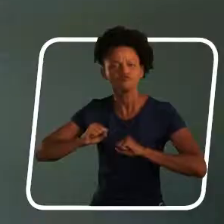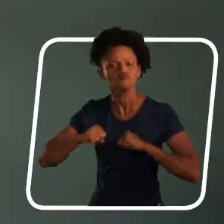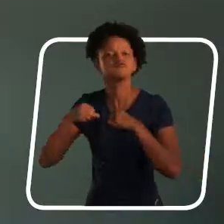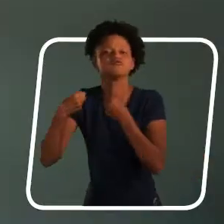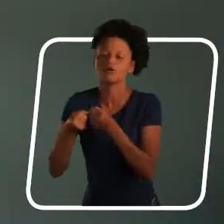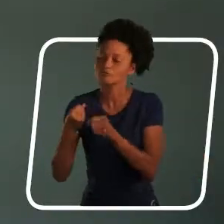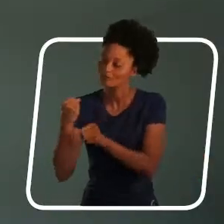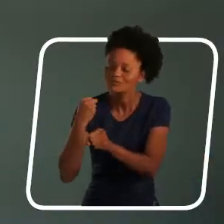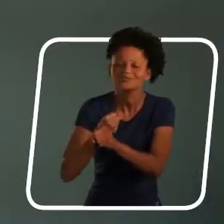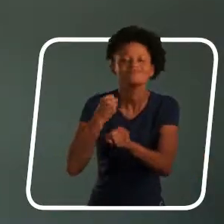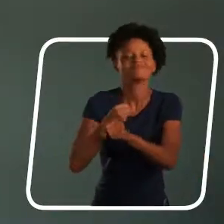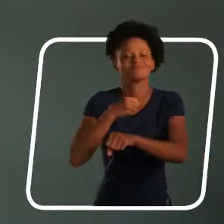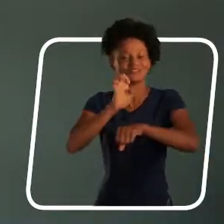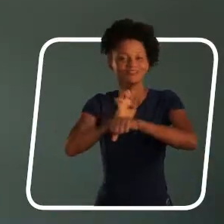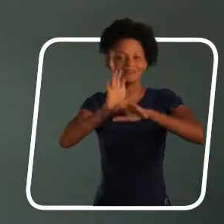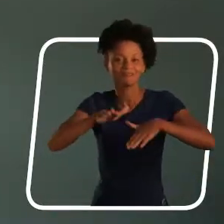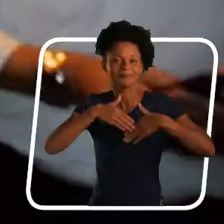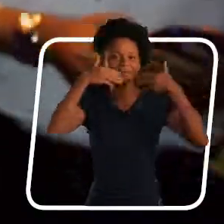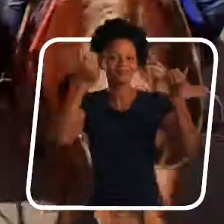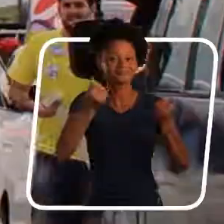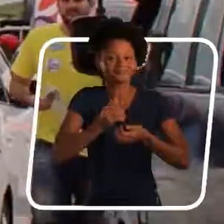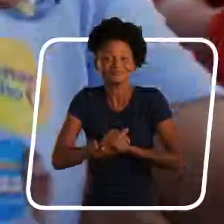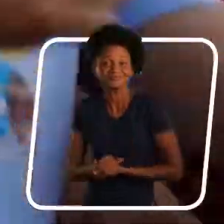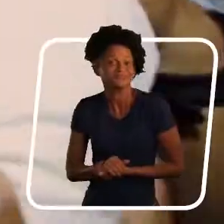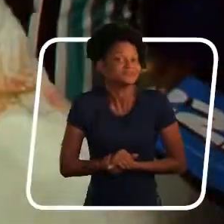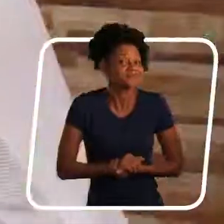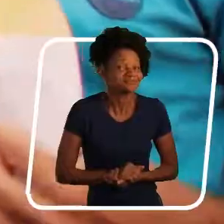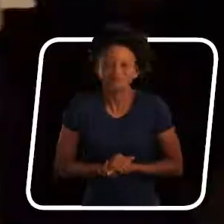realiza, que constrói um estado melhor.